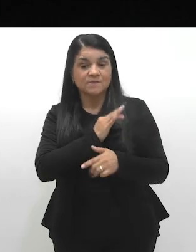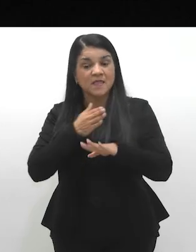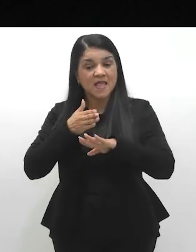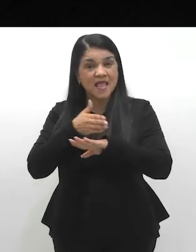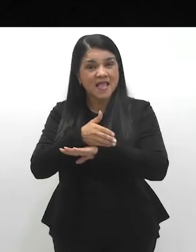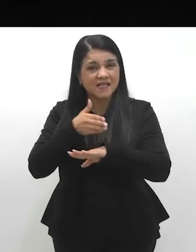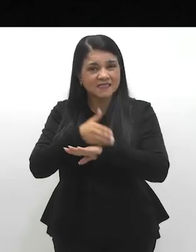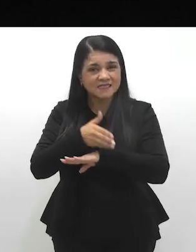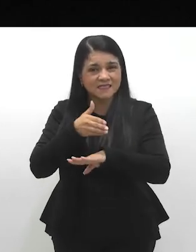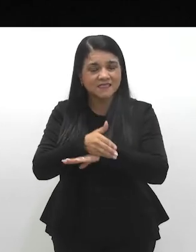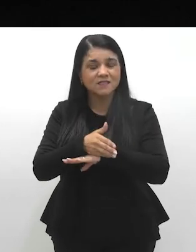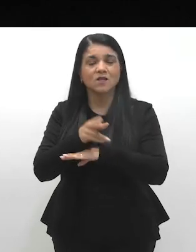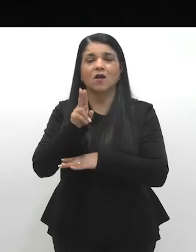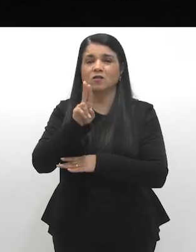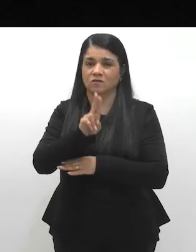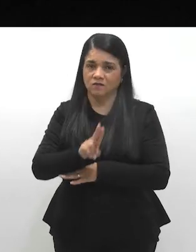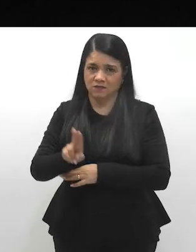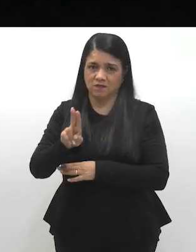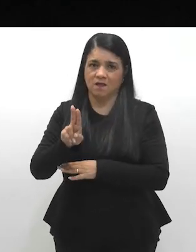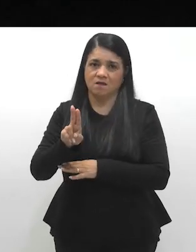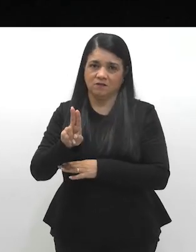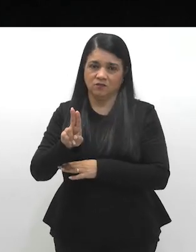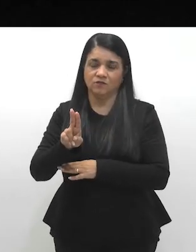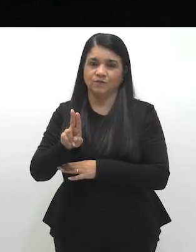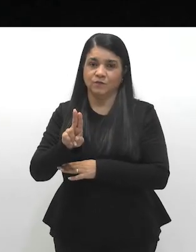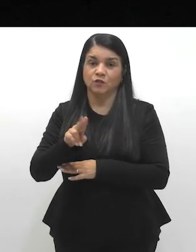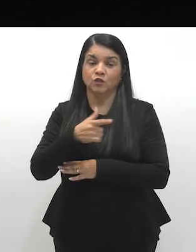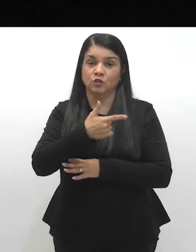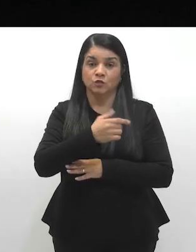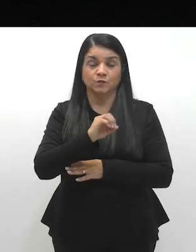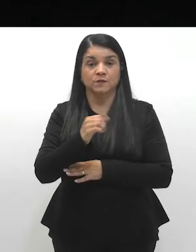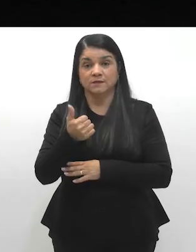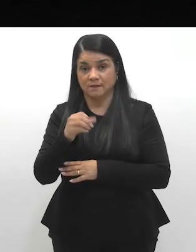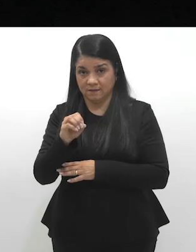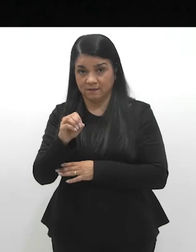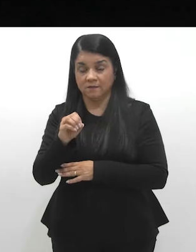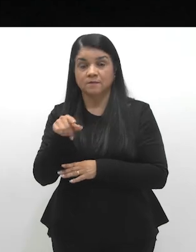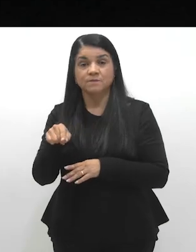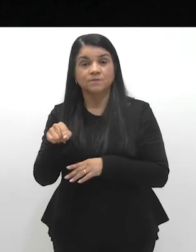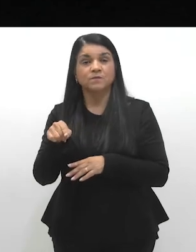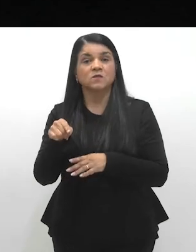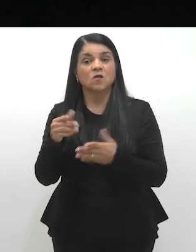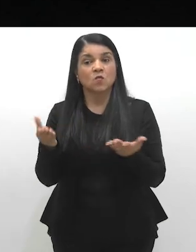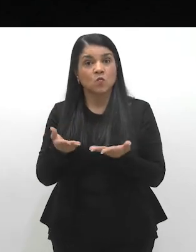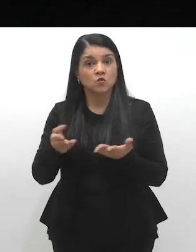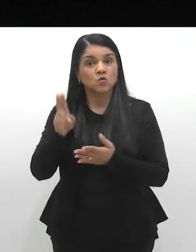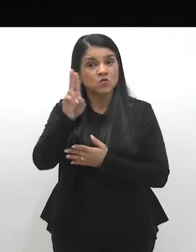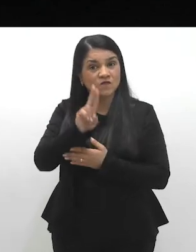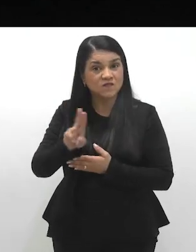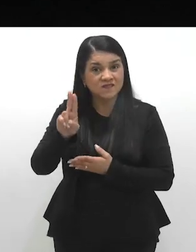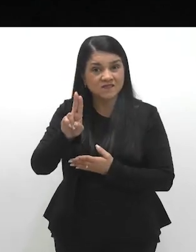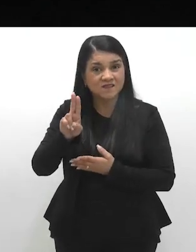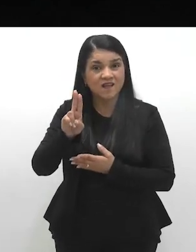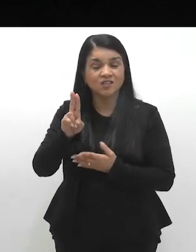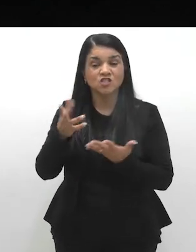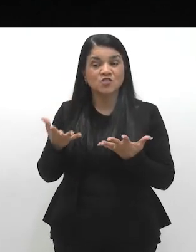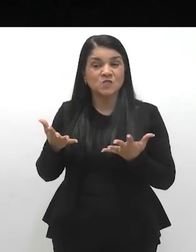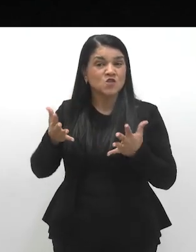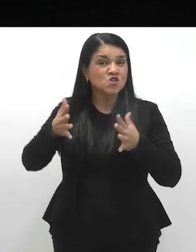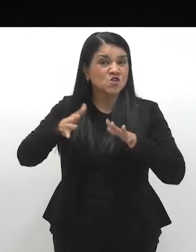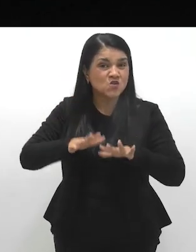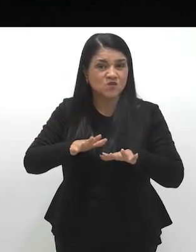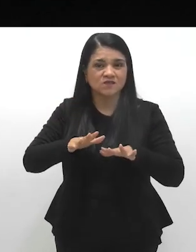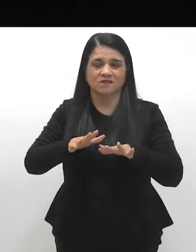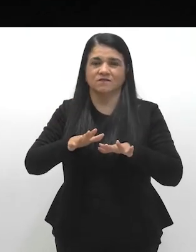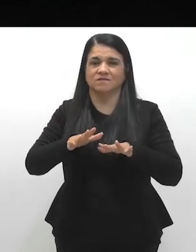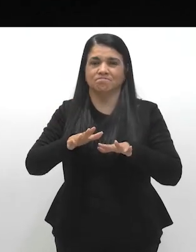Janeiro, começam a ter muito mais acesso à Universidade Federal Rural do Rio de Janeiro, que hoje é uma das universidades mais inclusivas